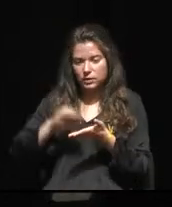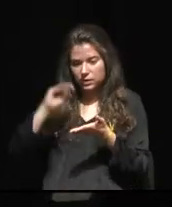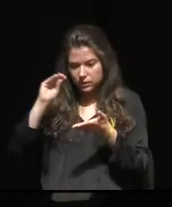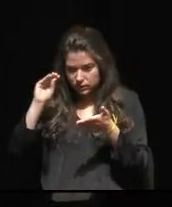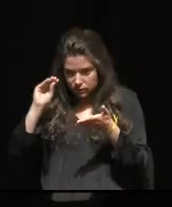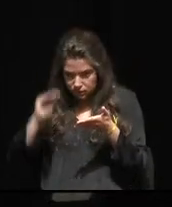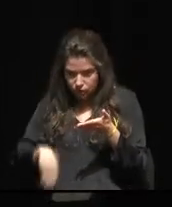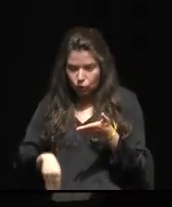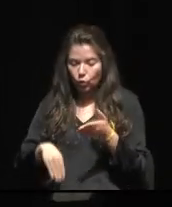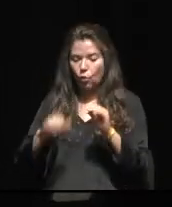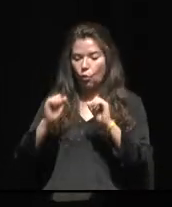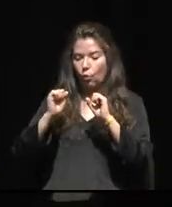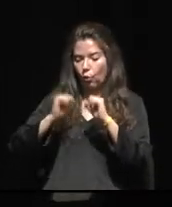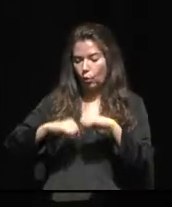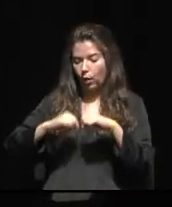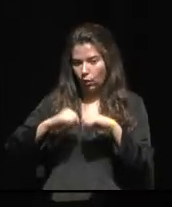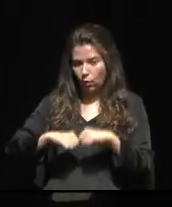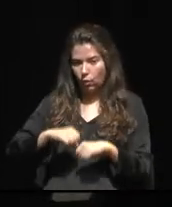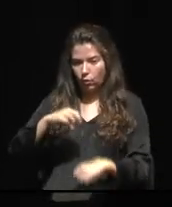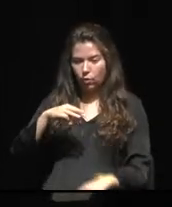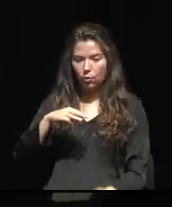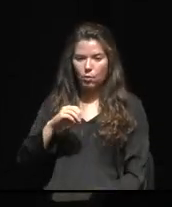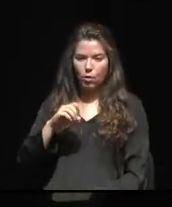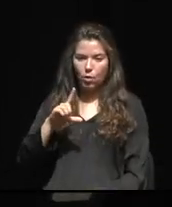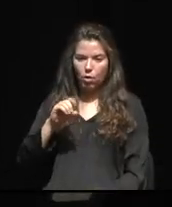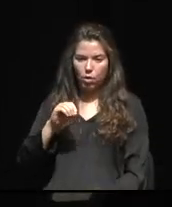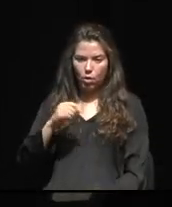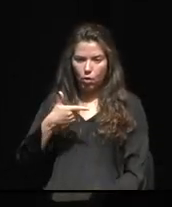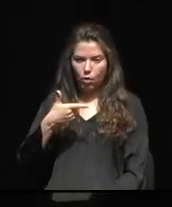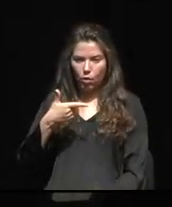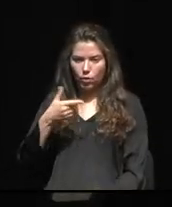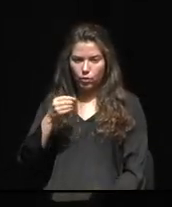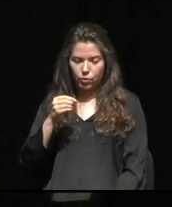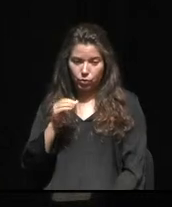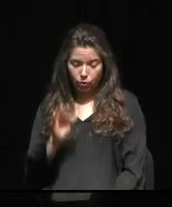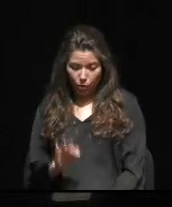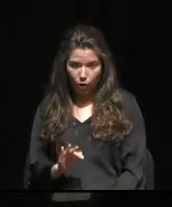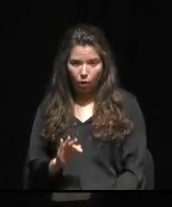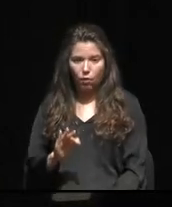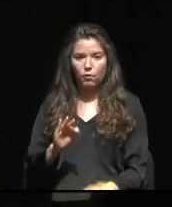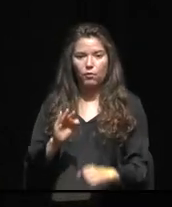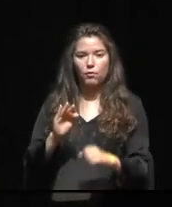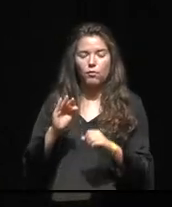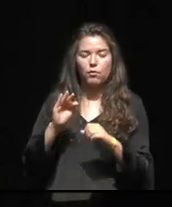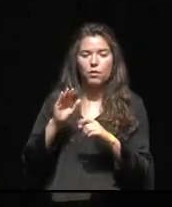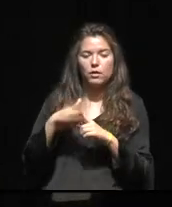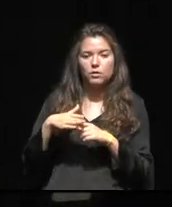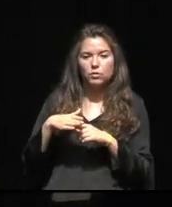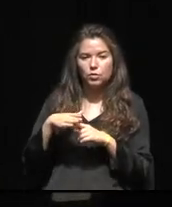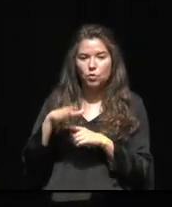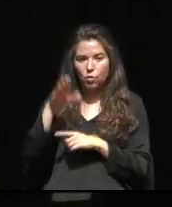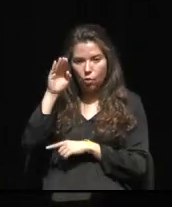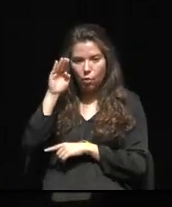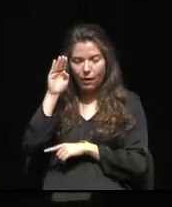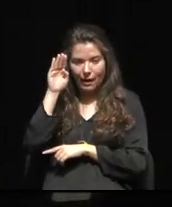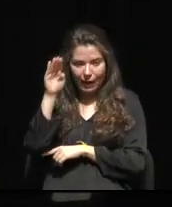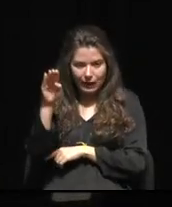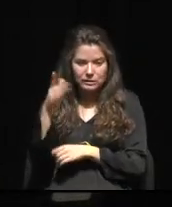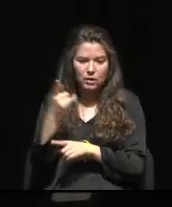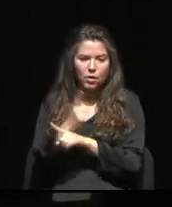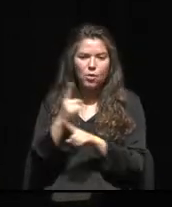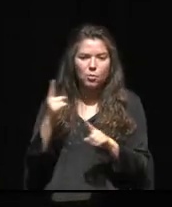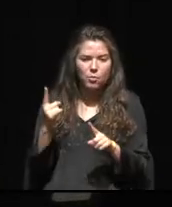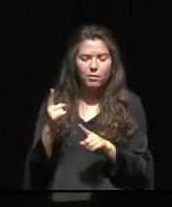um pacto o pacto molot Rib entre o comunismo e o nazismo o mesmo comunismo que em